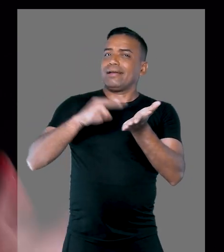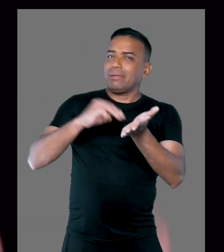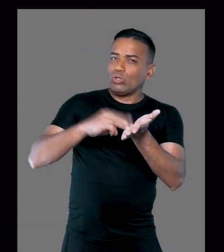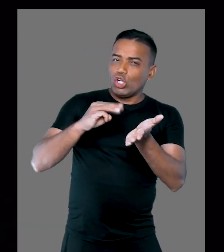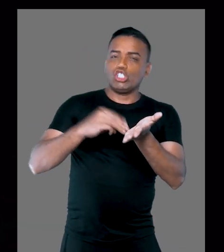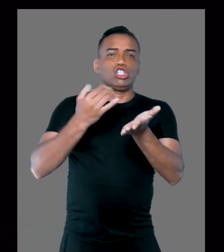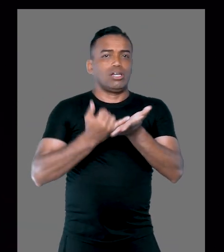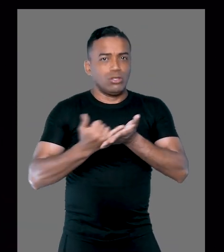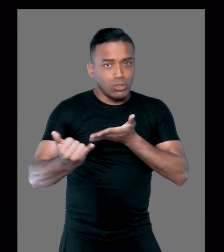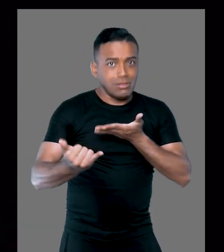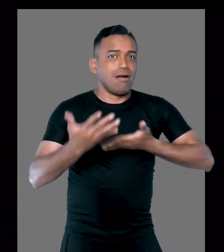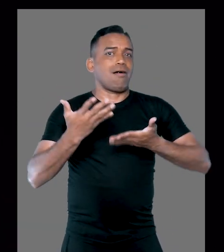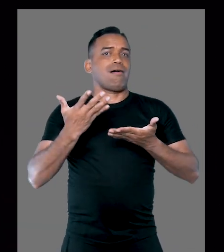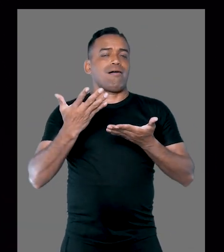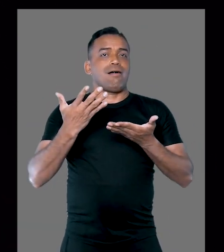as leituras.